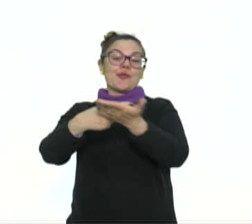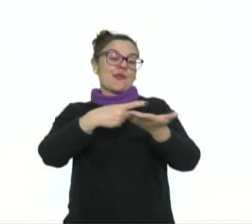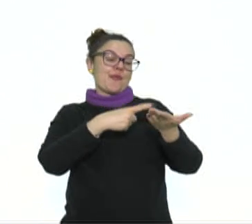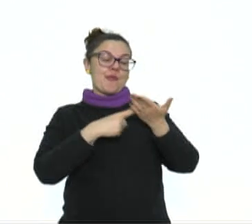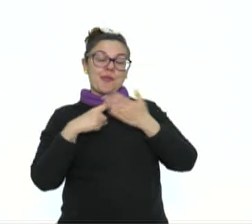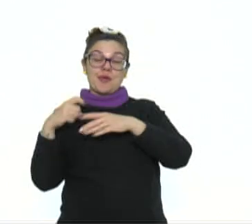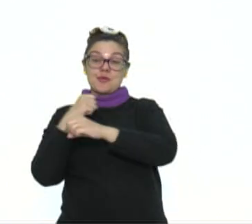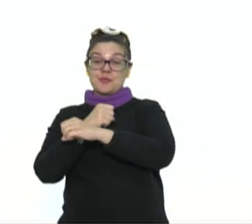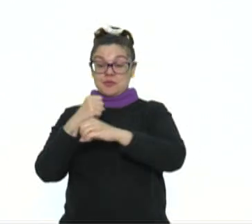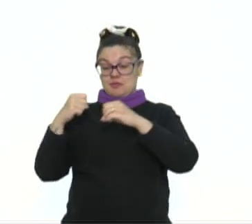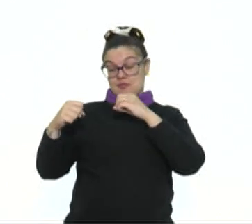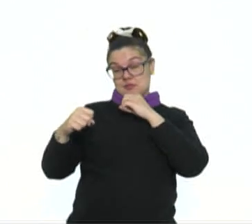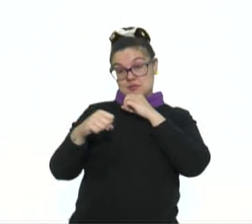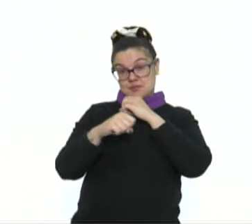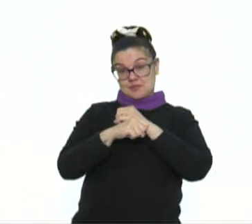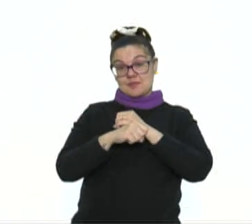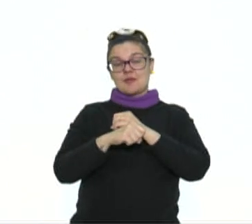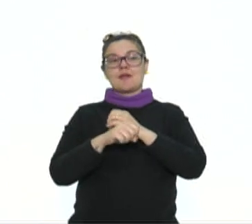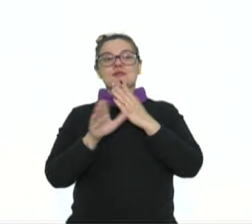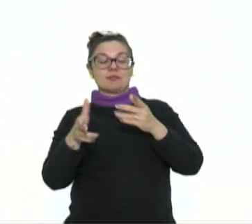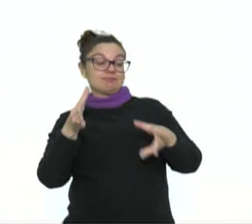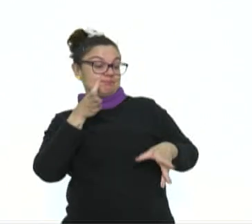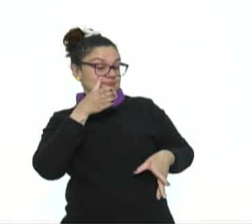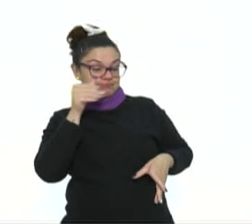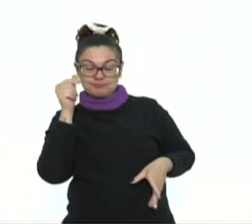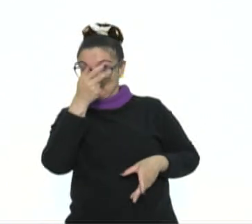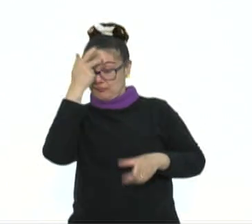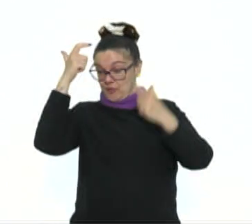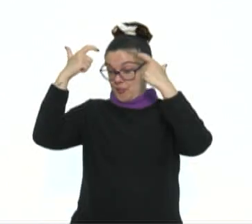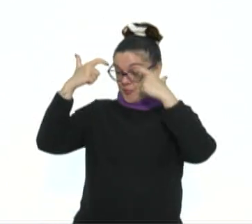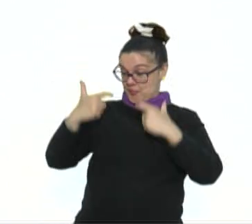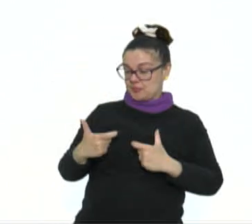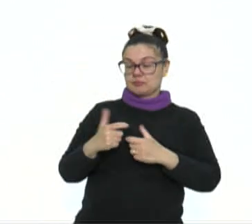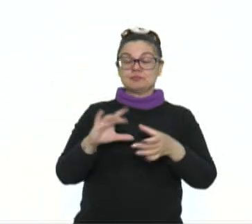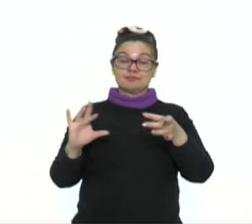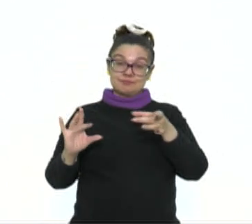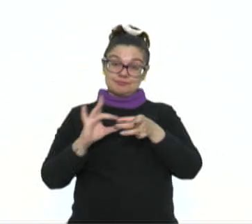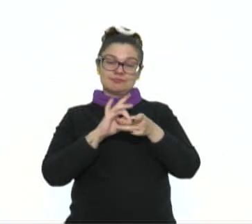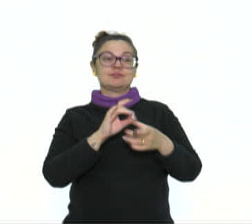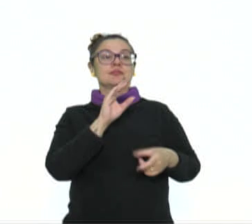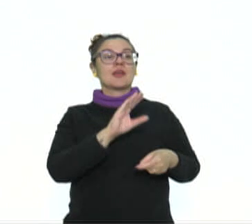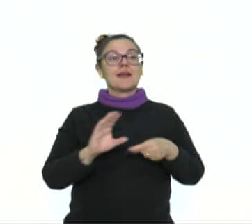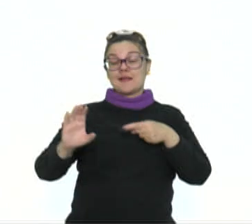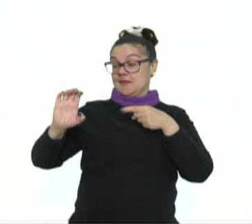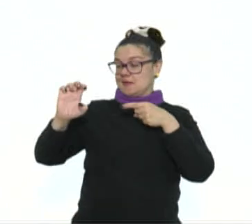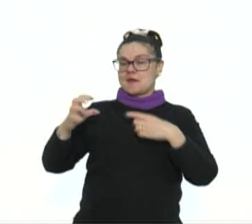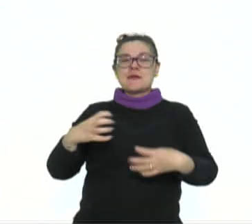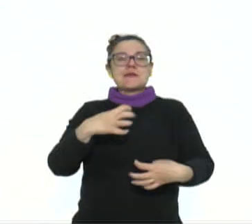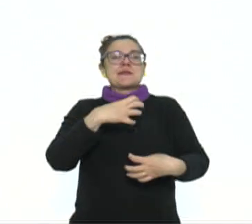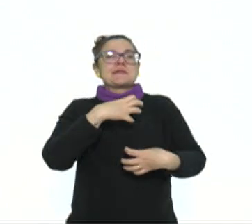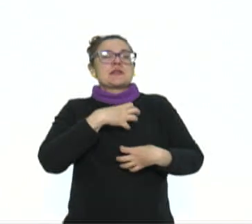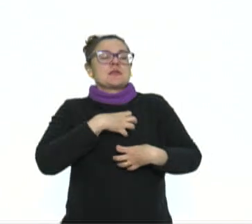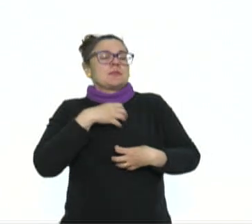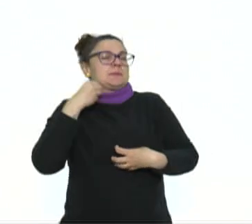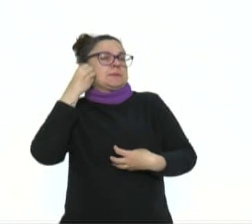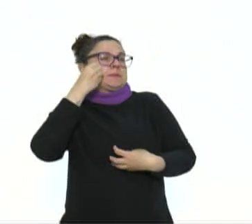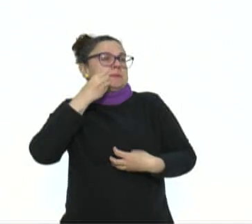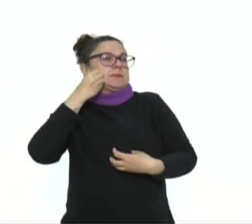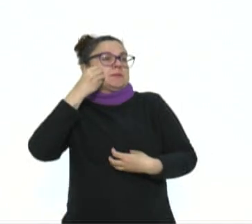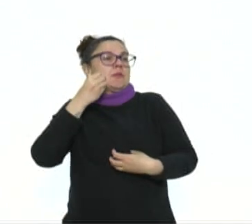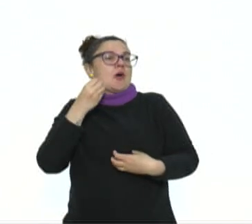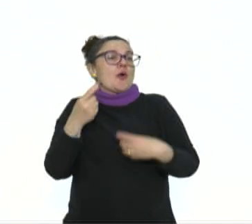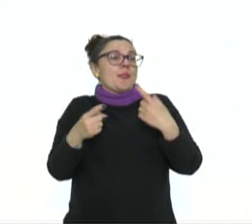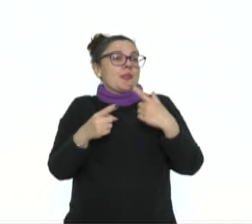sociais resultantes de interesses humanos contingentes. E letra E, sentimentos experimentados diante